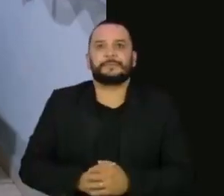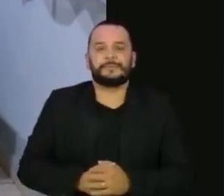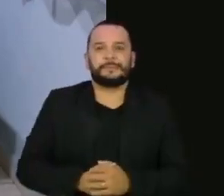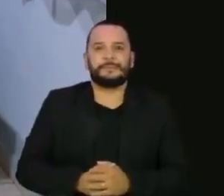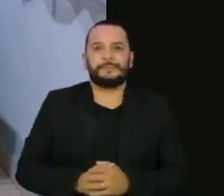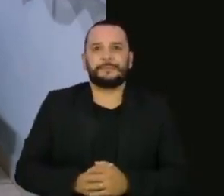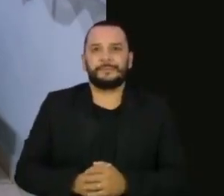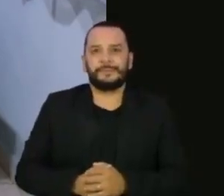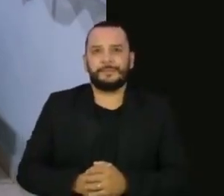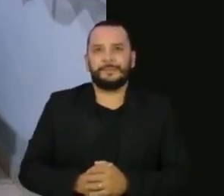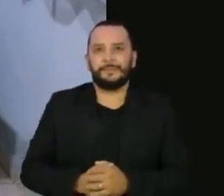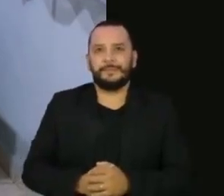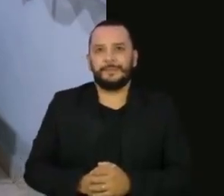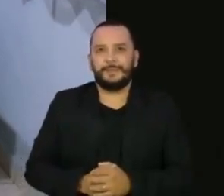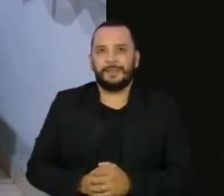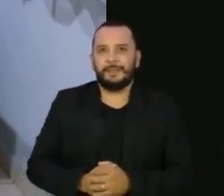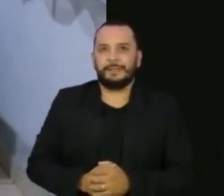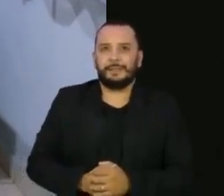Bom,